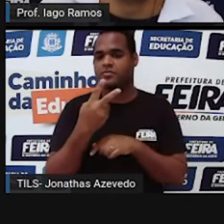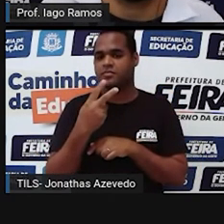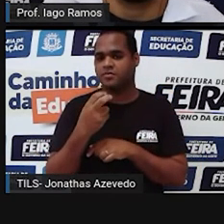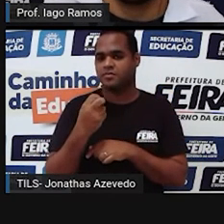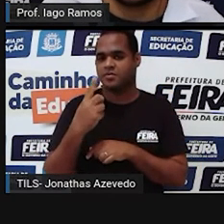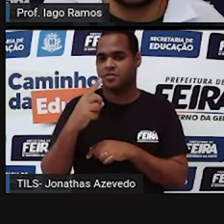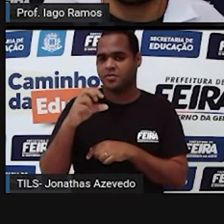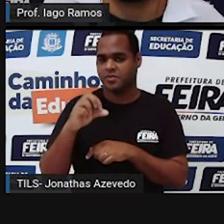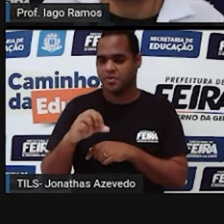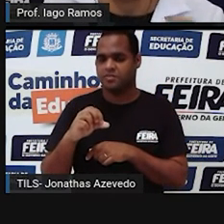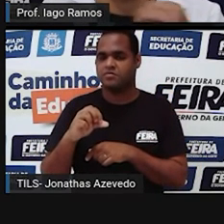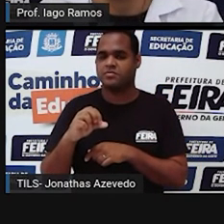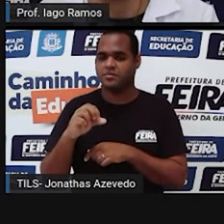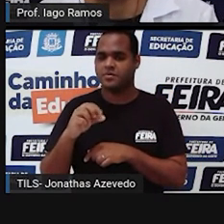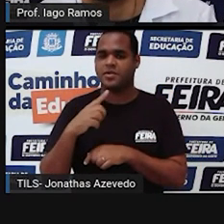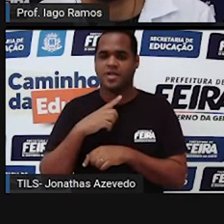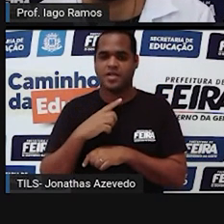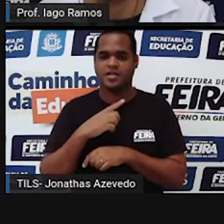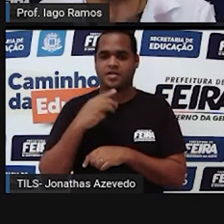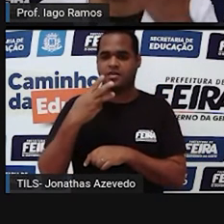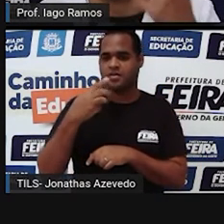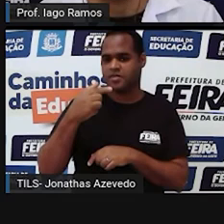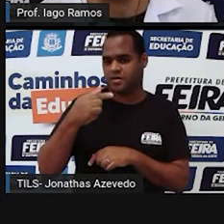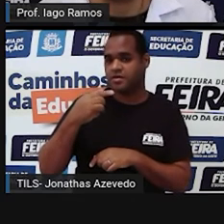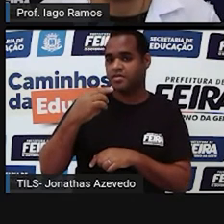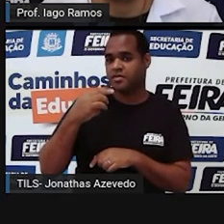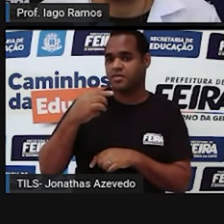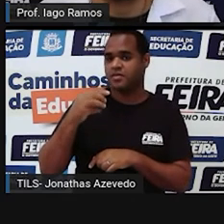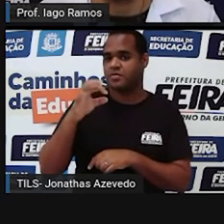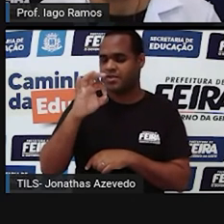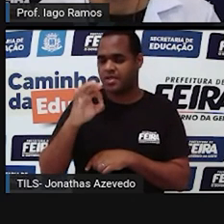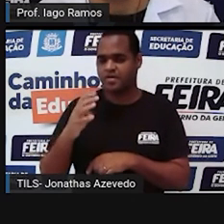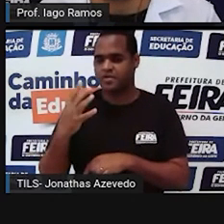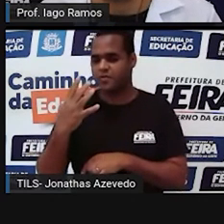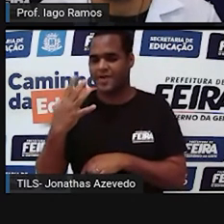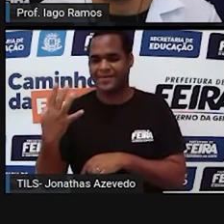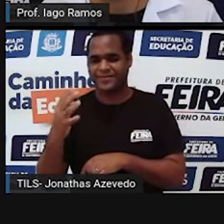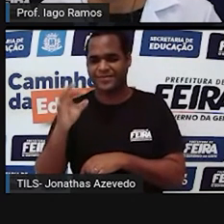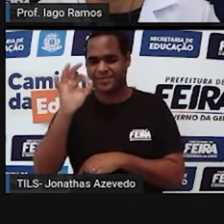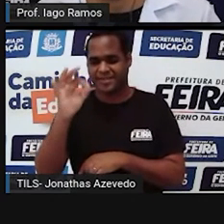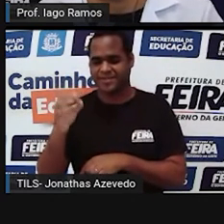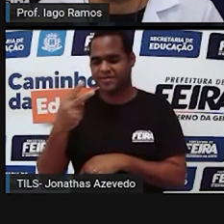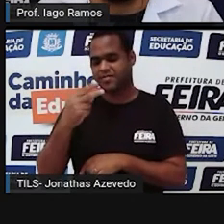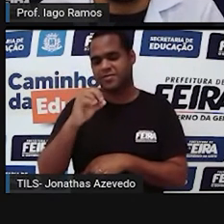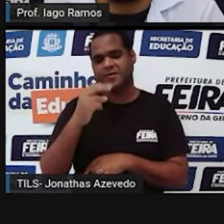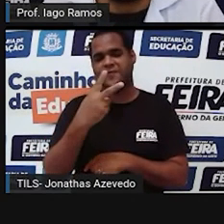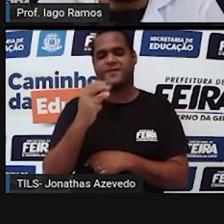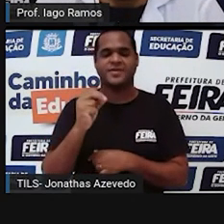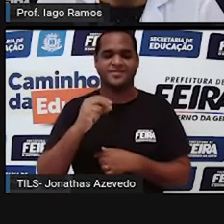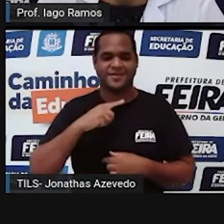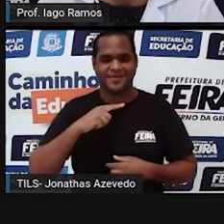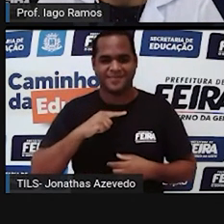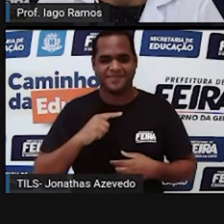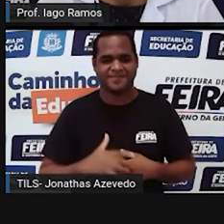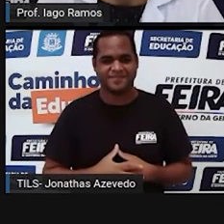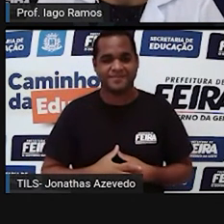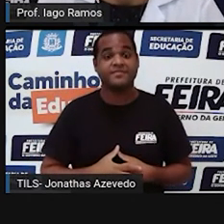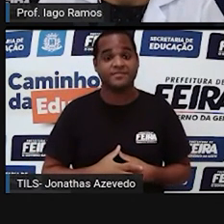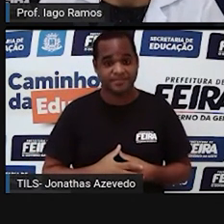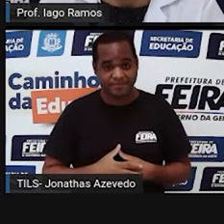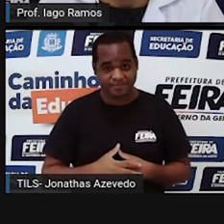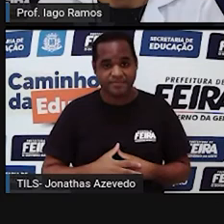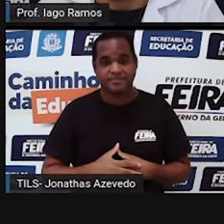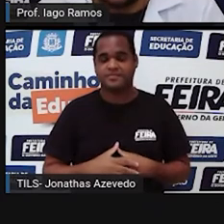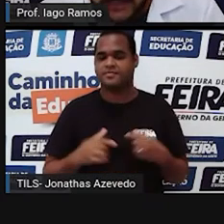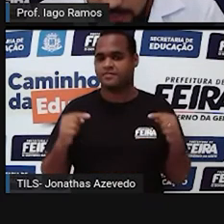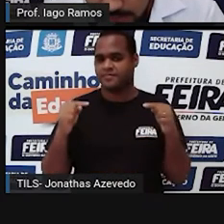era 37%. Em 2020 aumenta essa quantidade de pessoas, vai para 44%. Então, esse aí